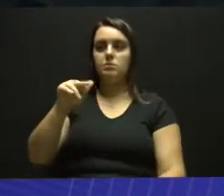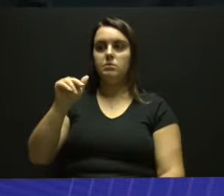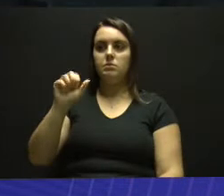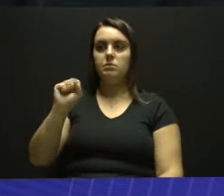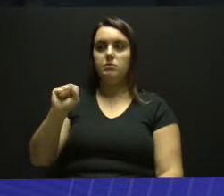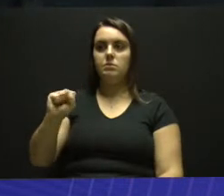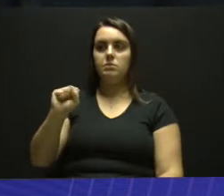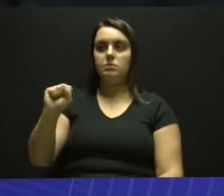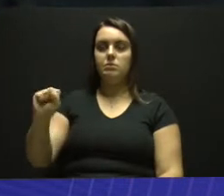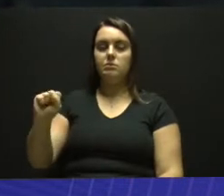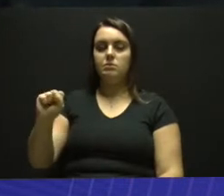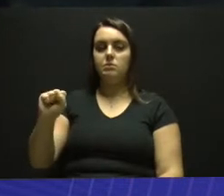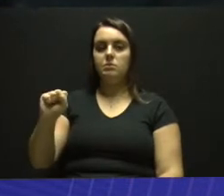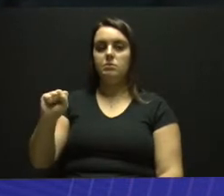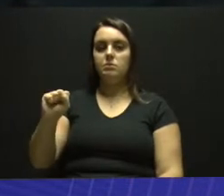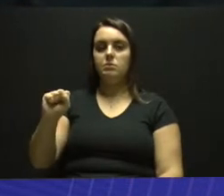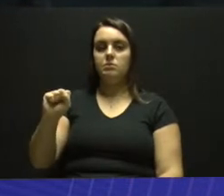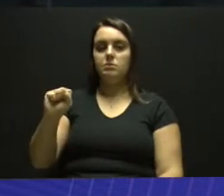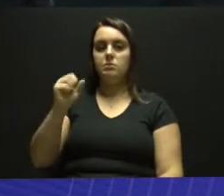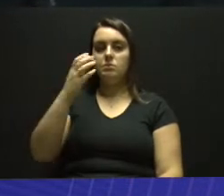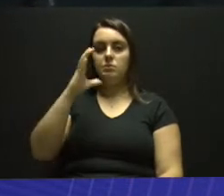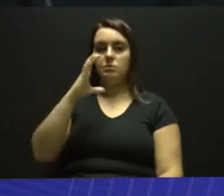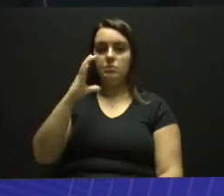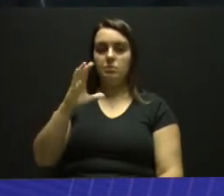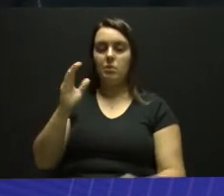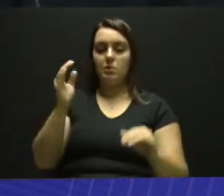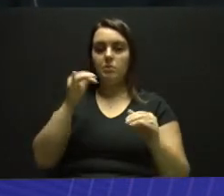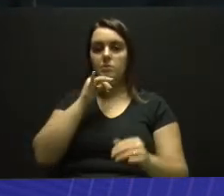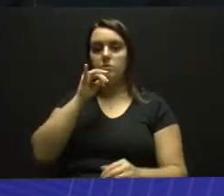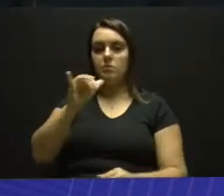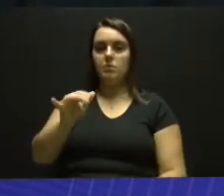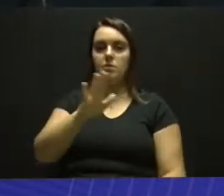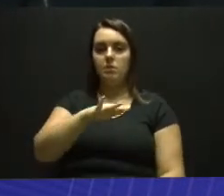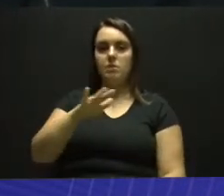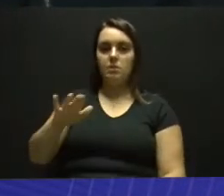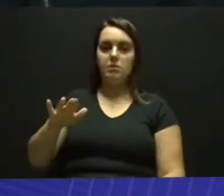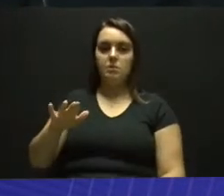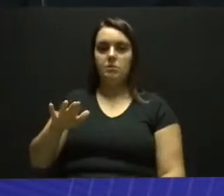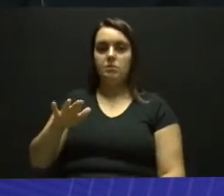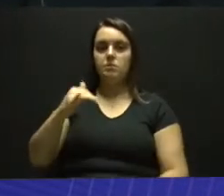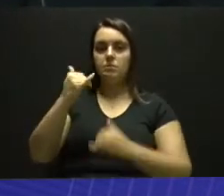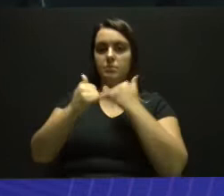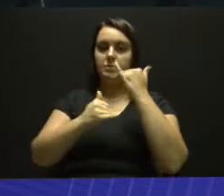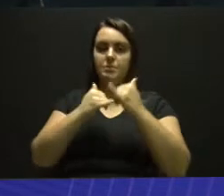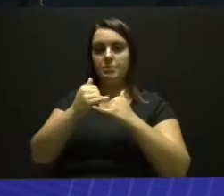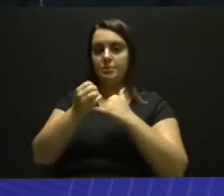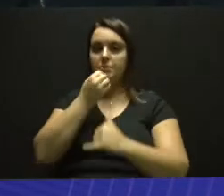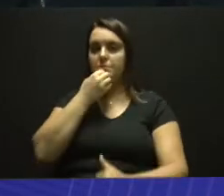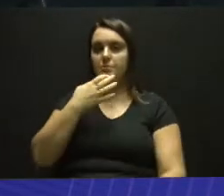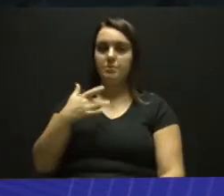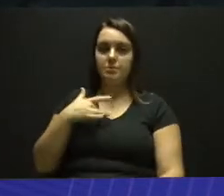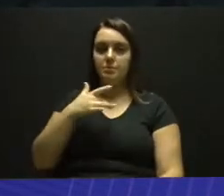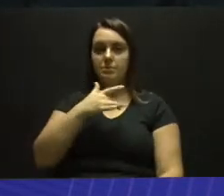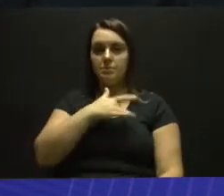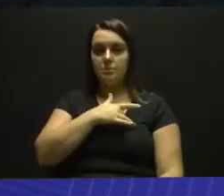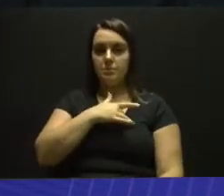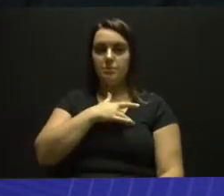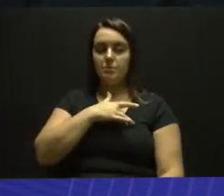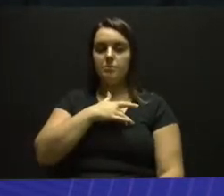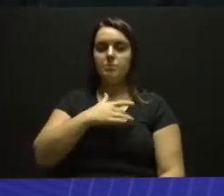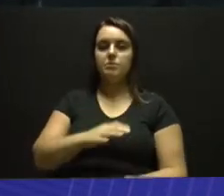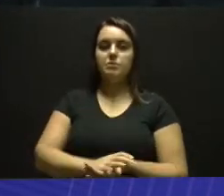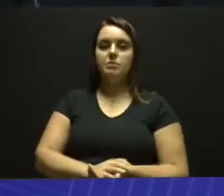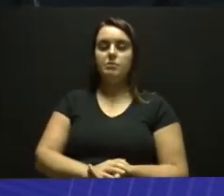central de cubatão para si conta que sua infância foi marcada por brincadeiras saudáveis com cordas e pedras